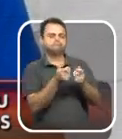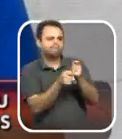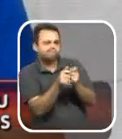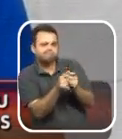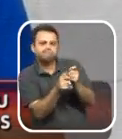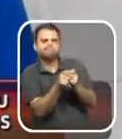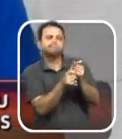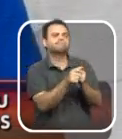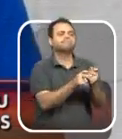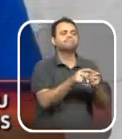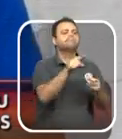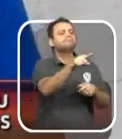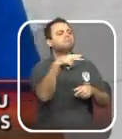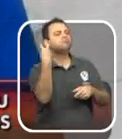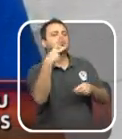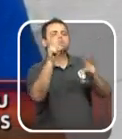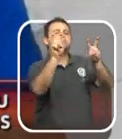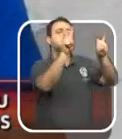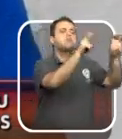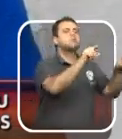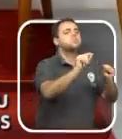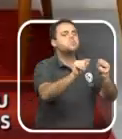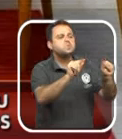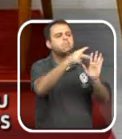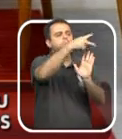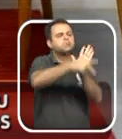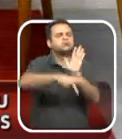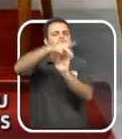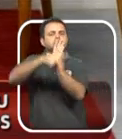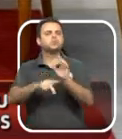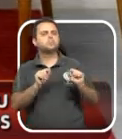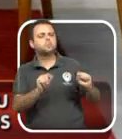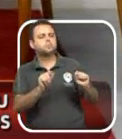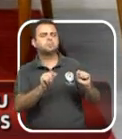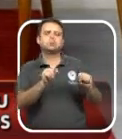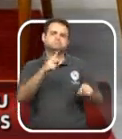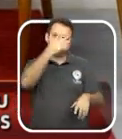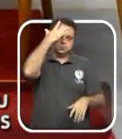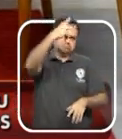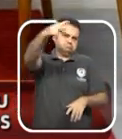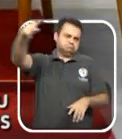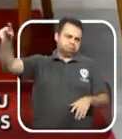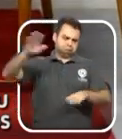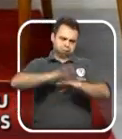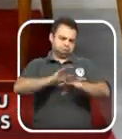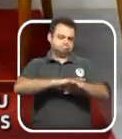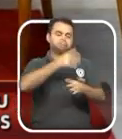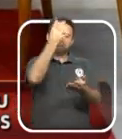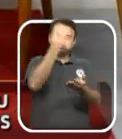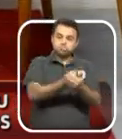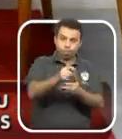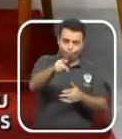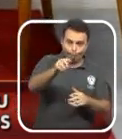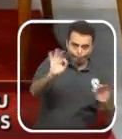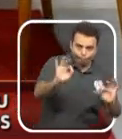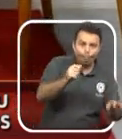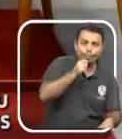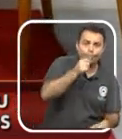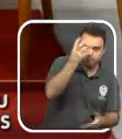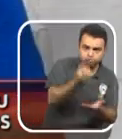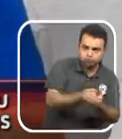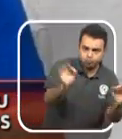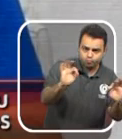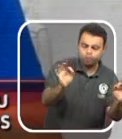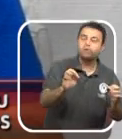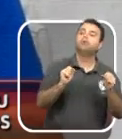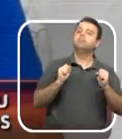sem risco de pegar fogo, né? Que é algo importante também. Então, a Câmara Digital foi um grande avanço, seguido do